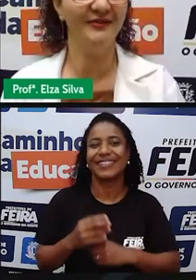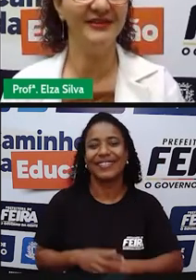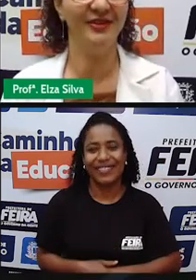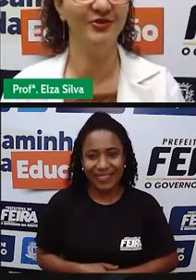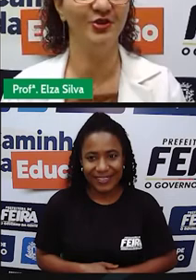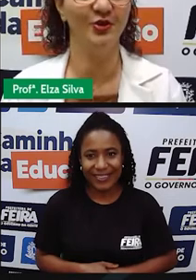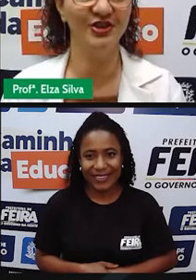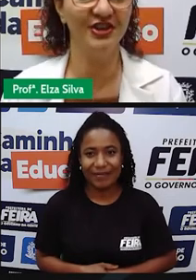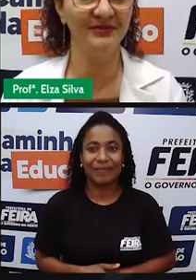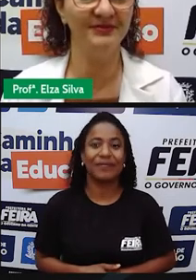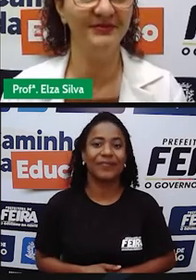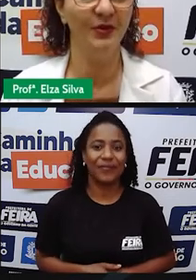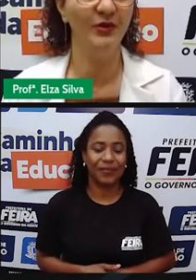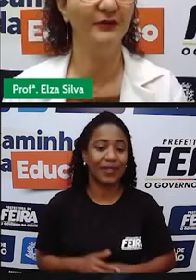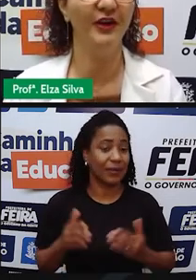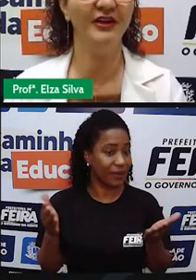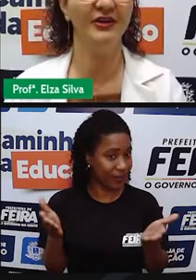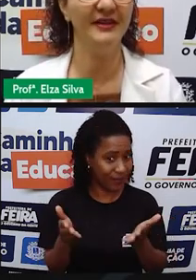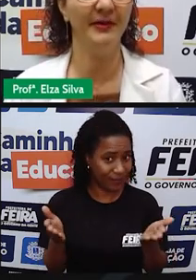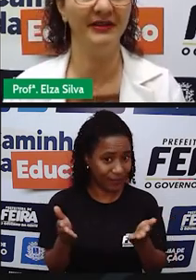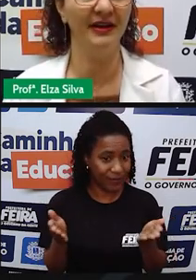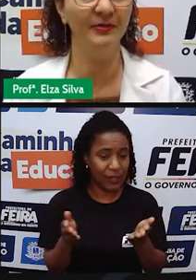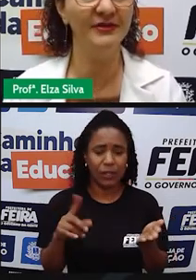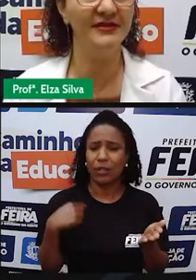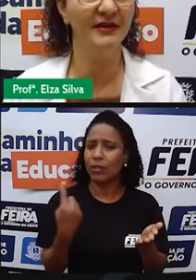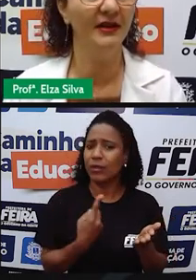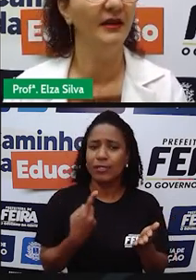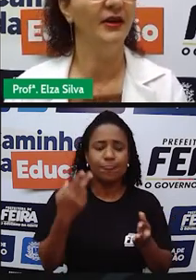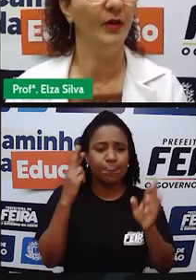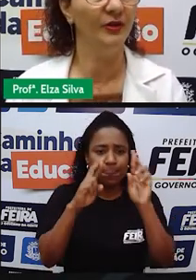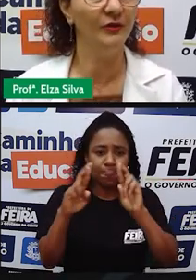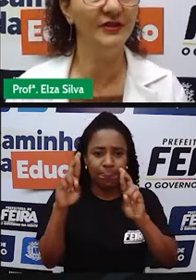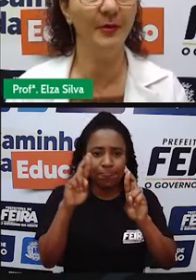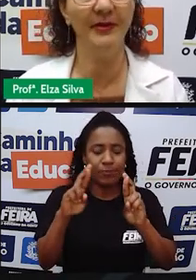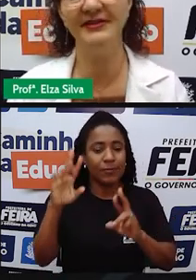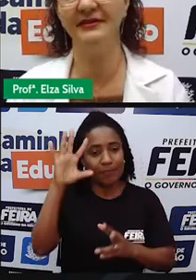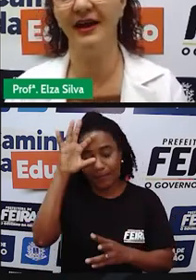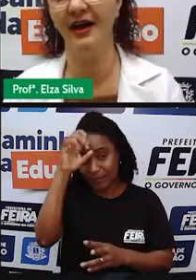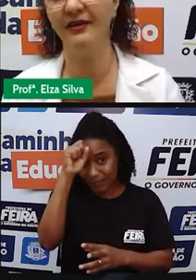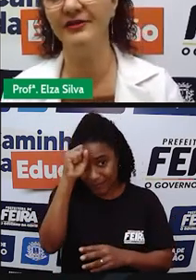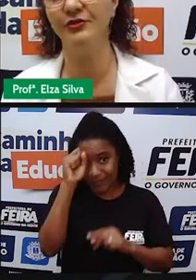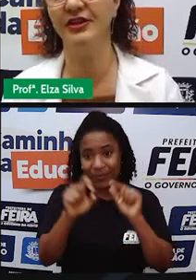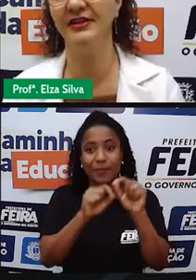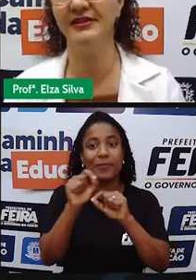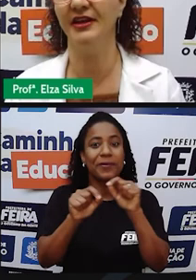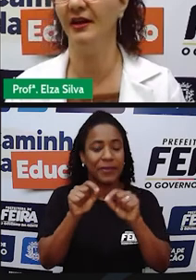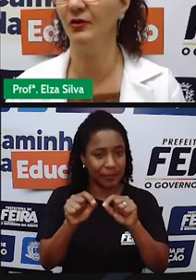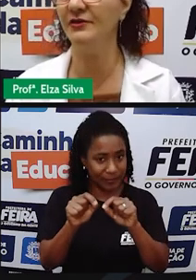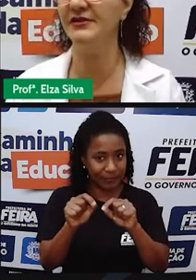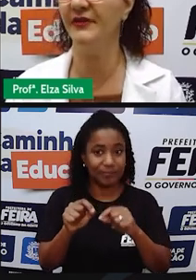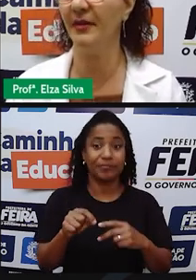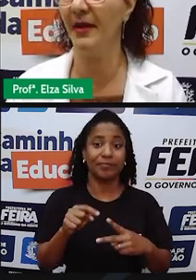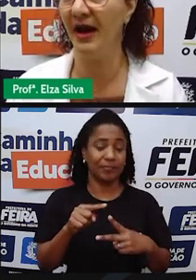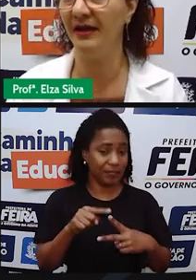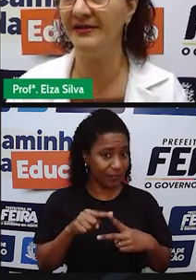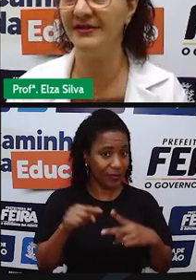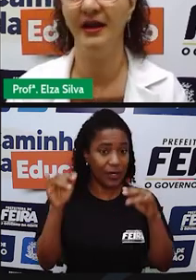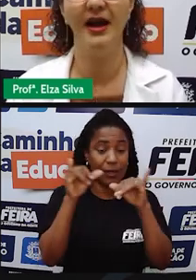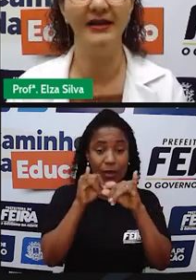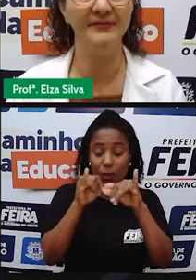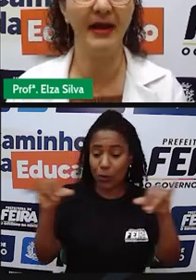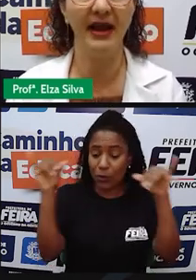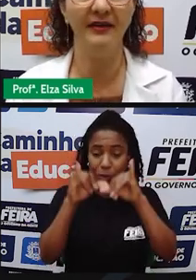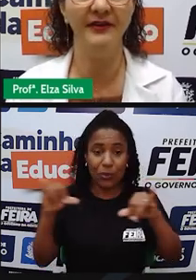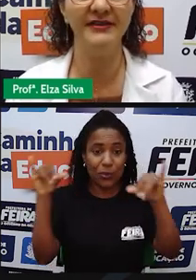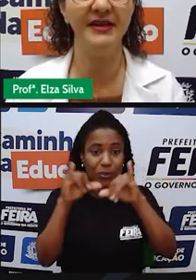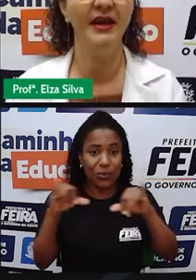nossa revisão de hoje, o que foi que nós aprendemos? Que o anúncio publicitário se utiliza de recursos verbais,